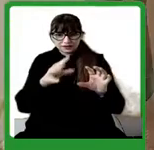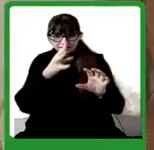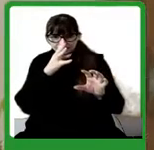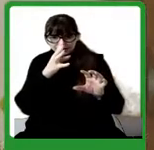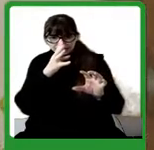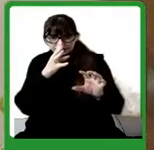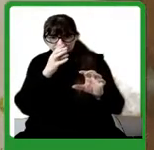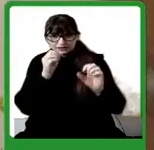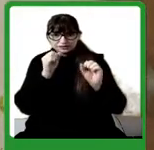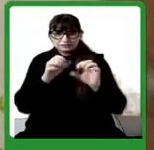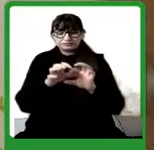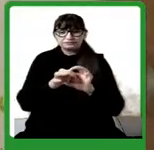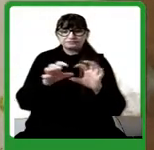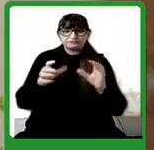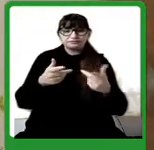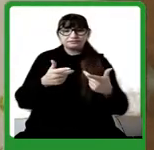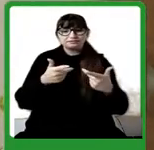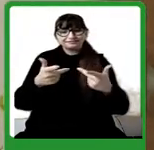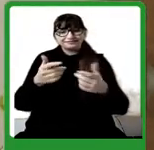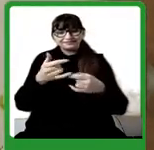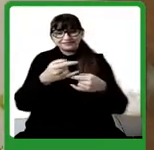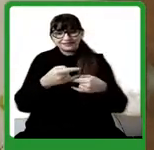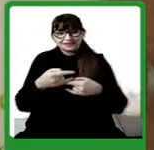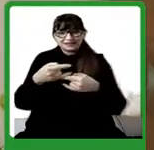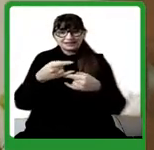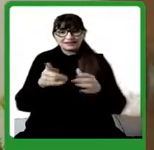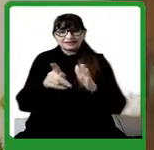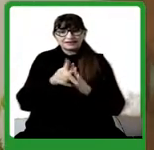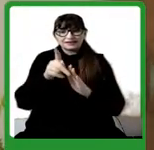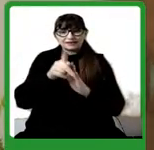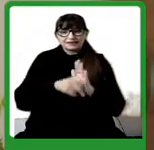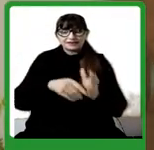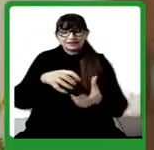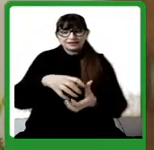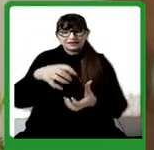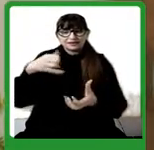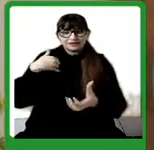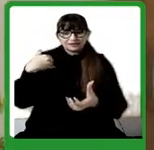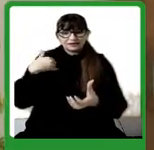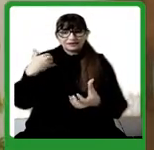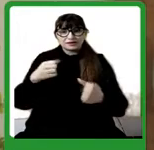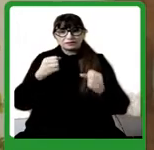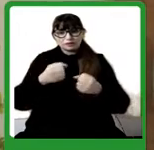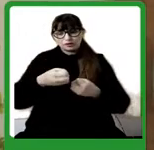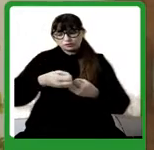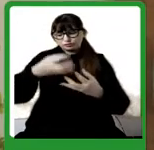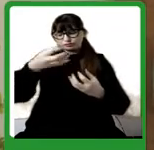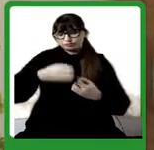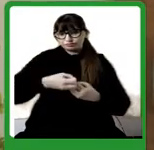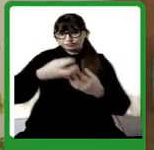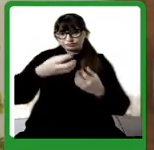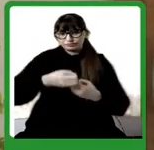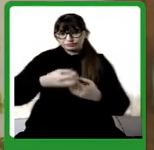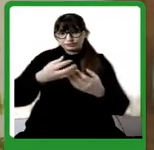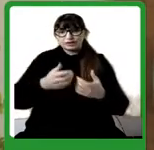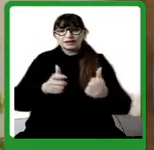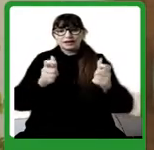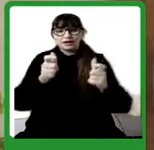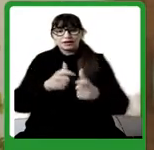muito bem-vindo a essa live do lançamento do programa Longevidade, comenta aí aqui embaixo no chat aí da onde tu está assistindo